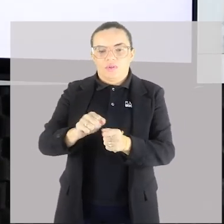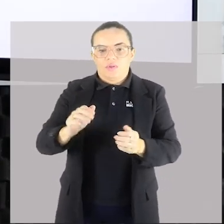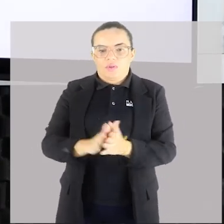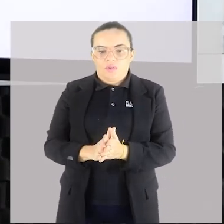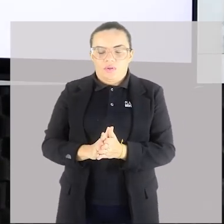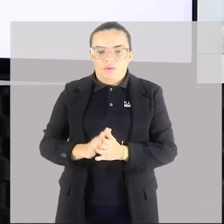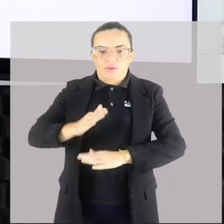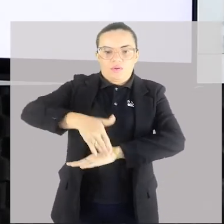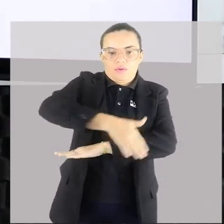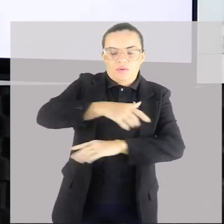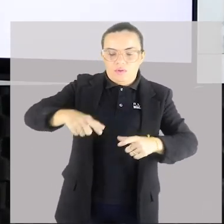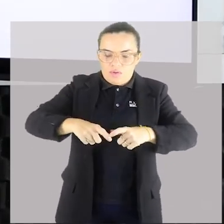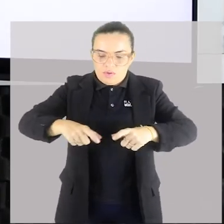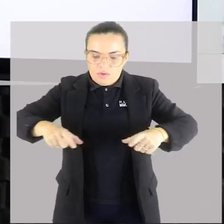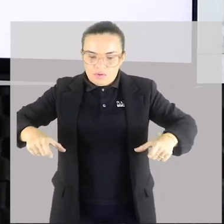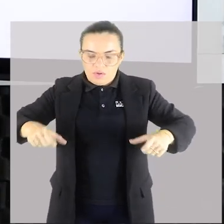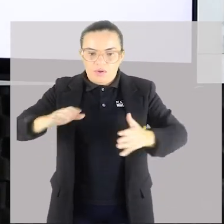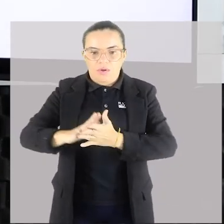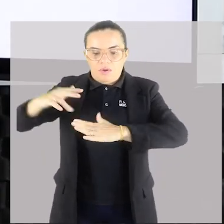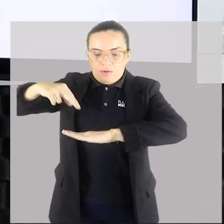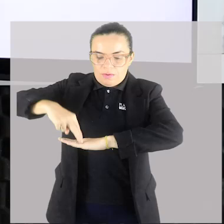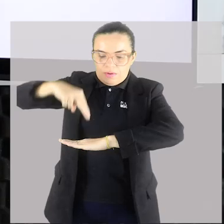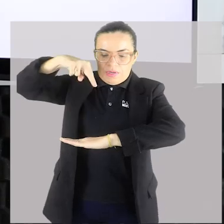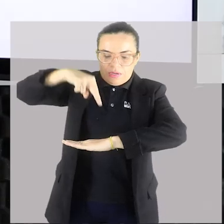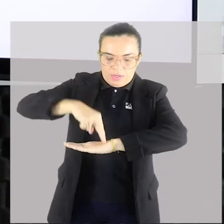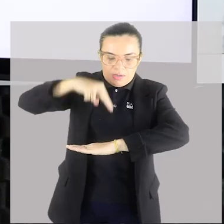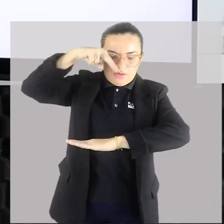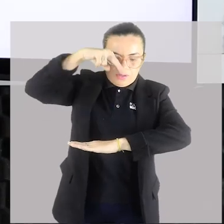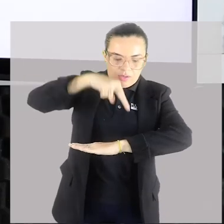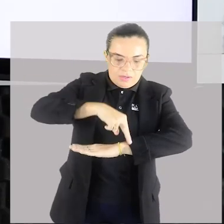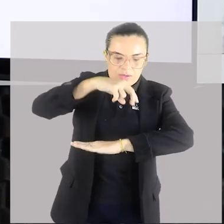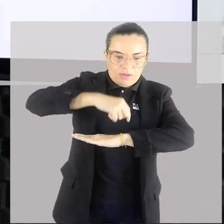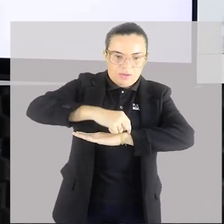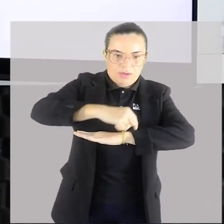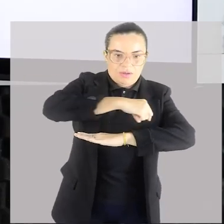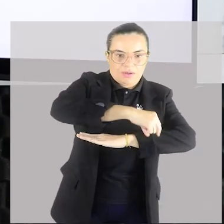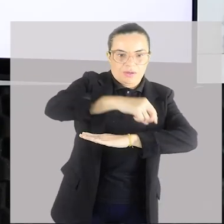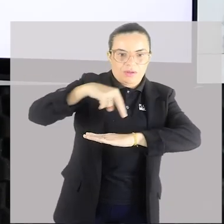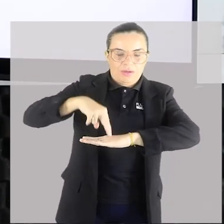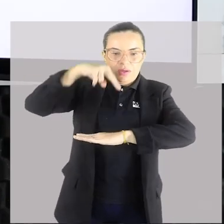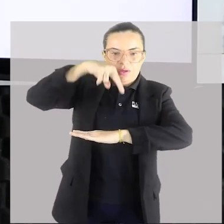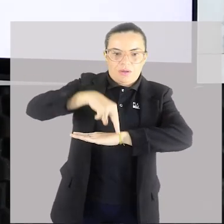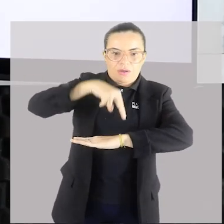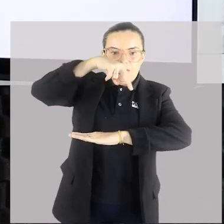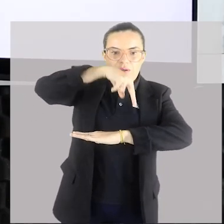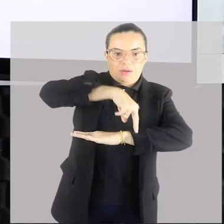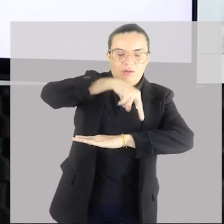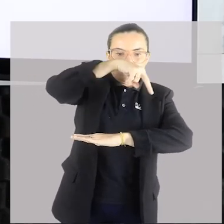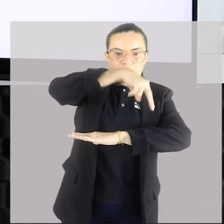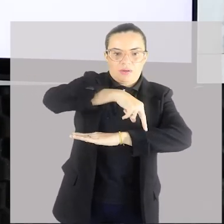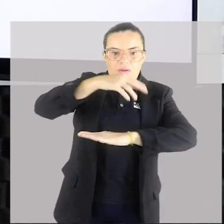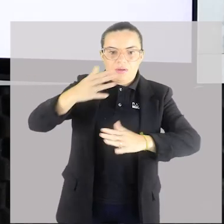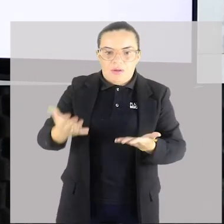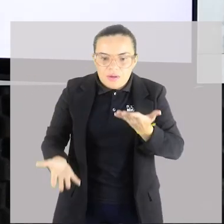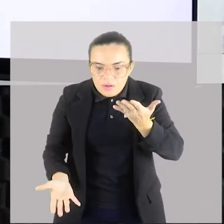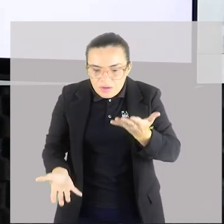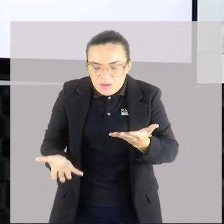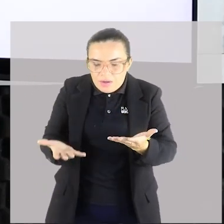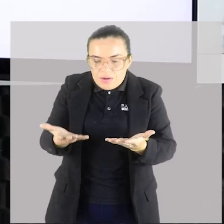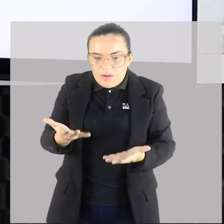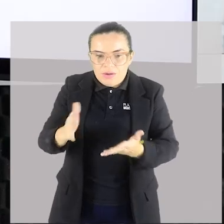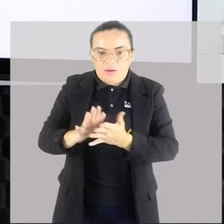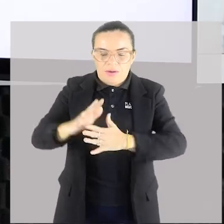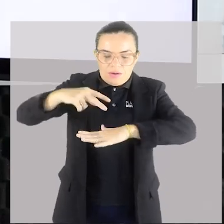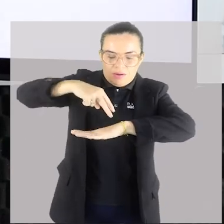numa rua, tem gente que anda pulando cerâmicas, tem gente que anda se equilibrando em meios fios. Quer